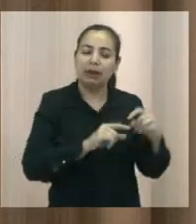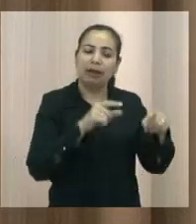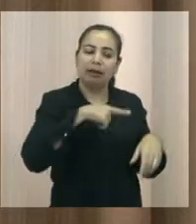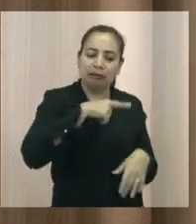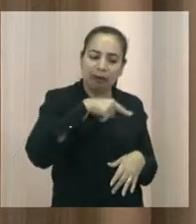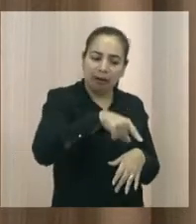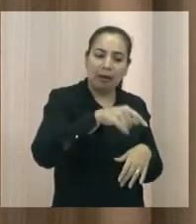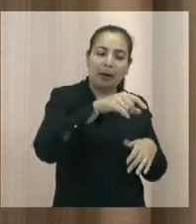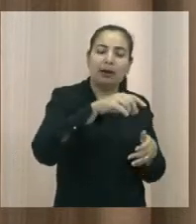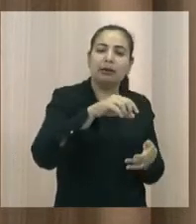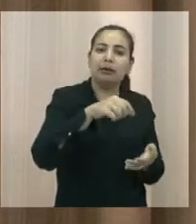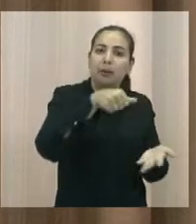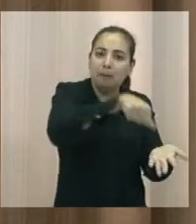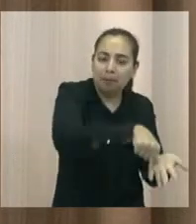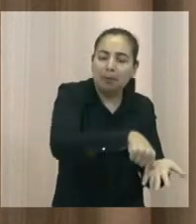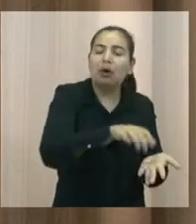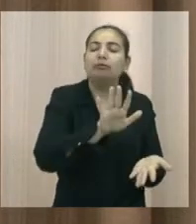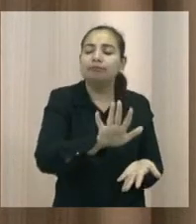mais uma prova